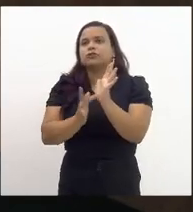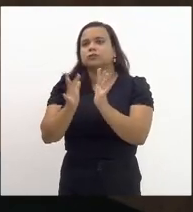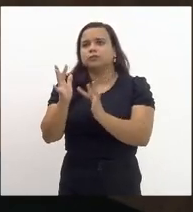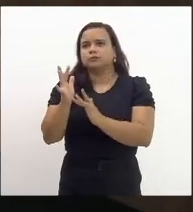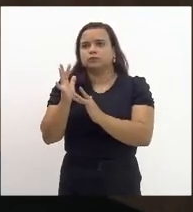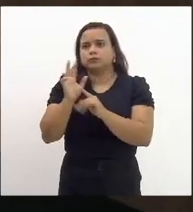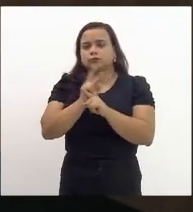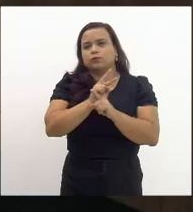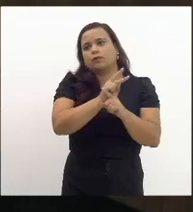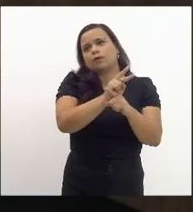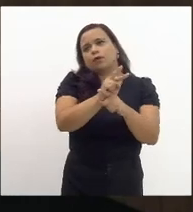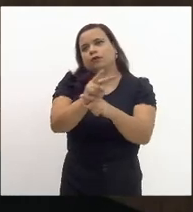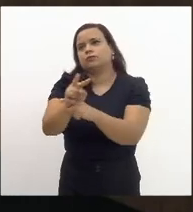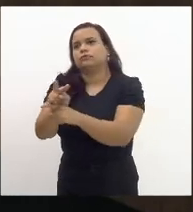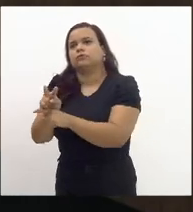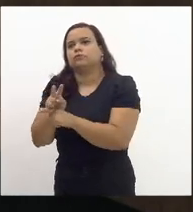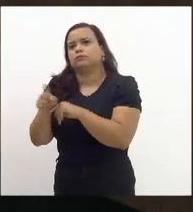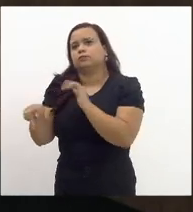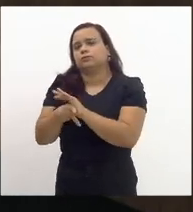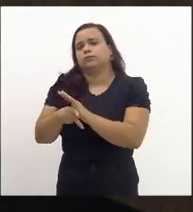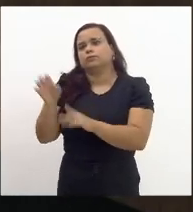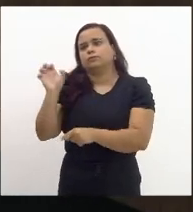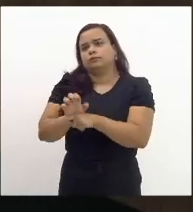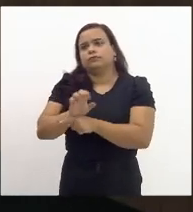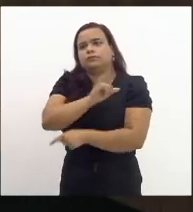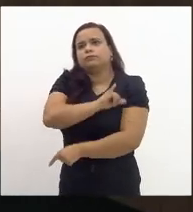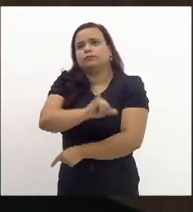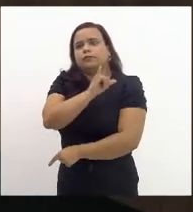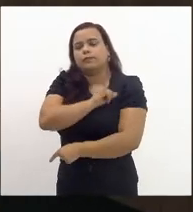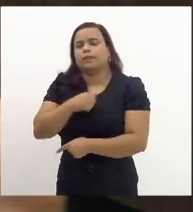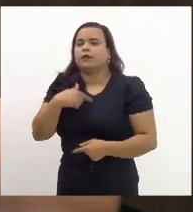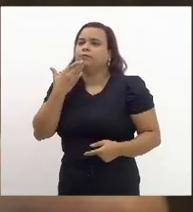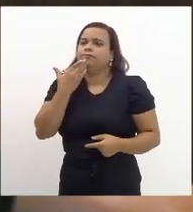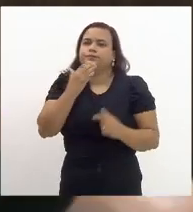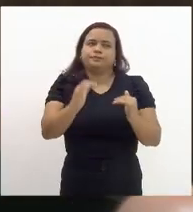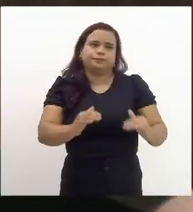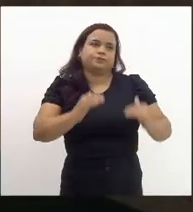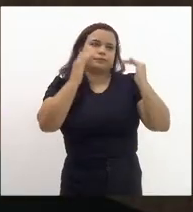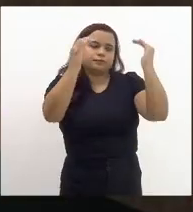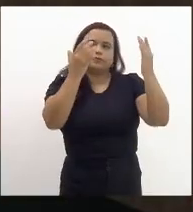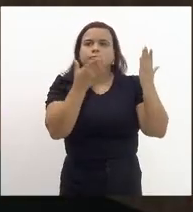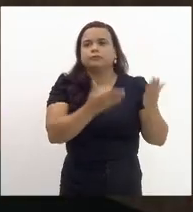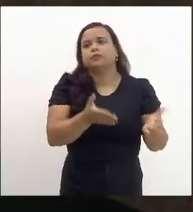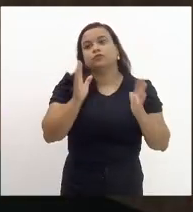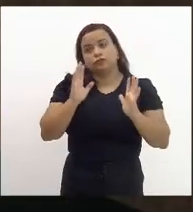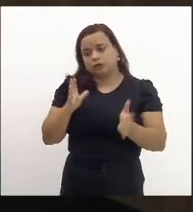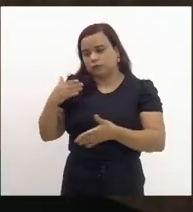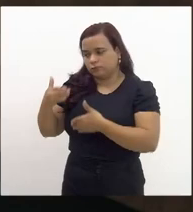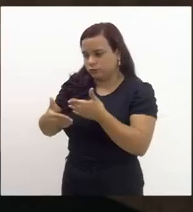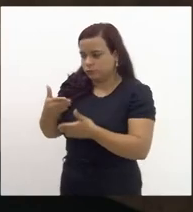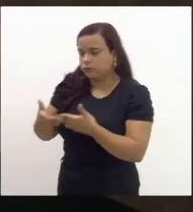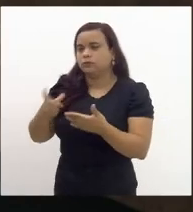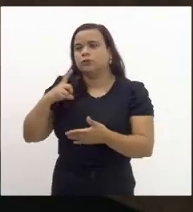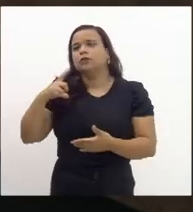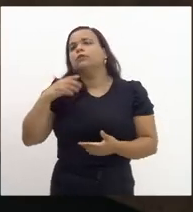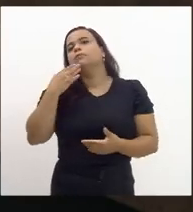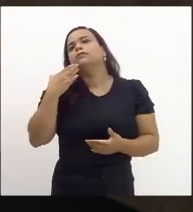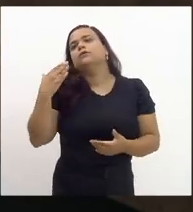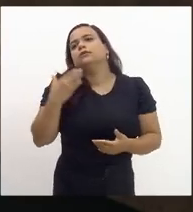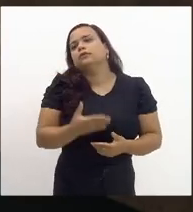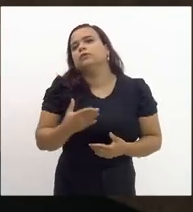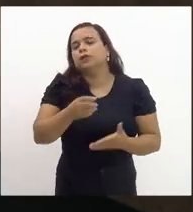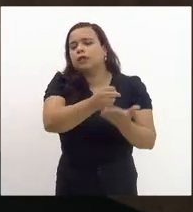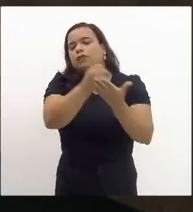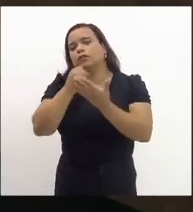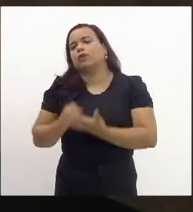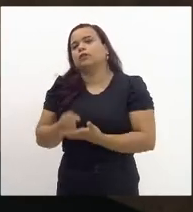guardião do Estado do Rio de Janeiro. Queria pedir a Vossa Excelência, já está tramitando, que pudesse trazer a